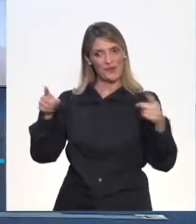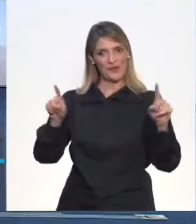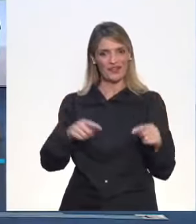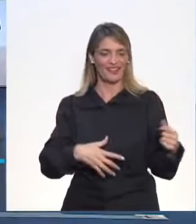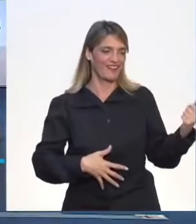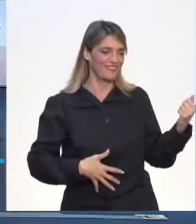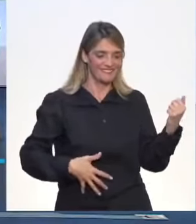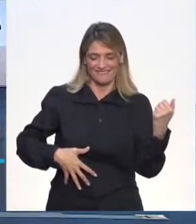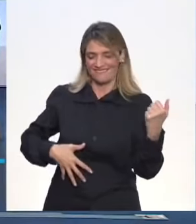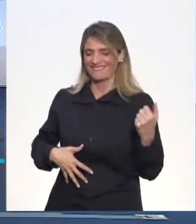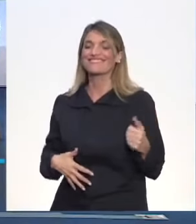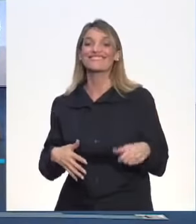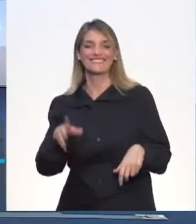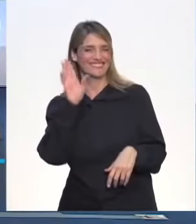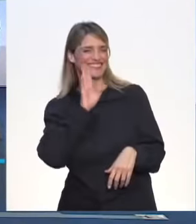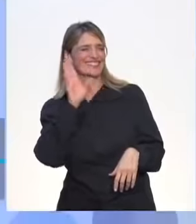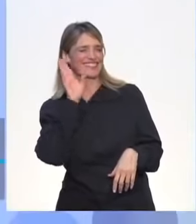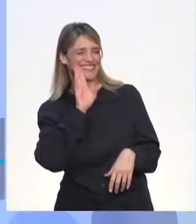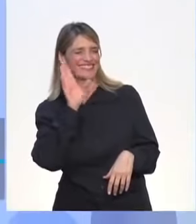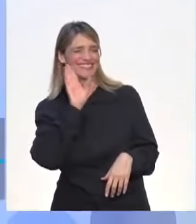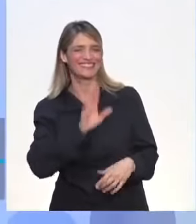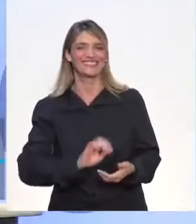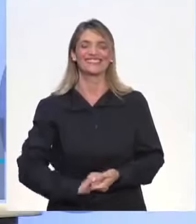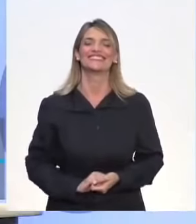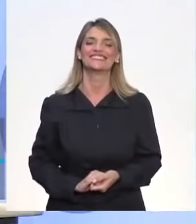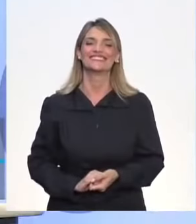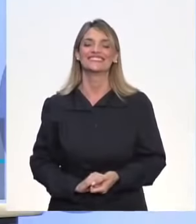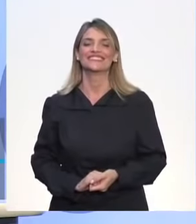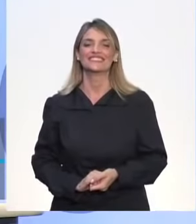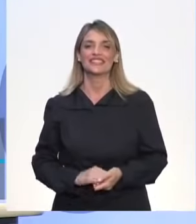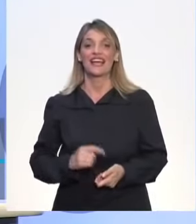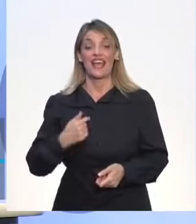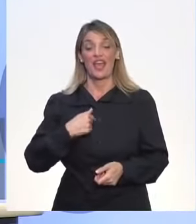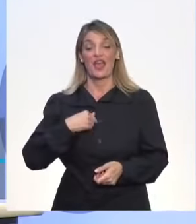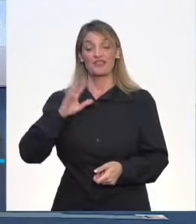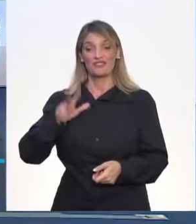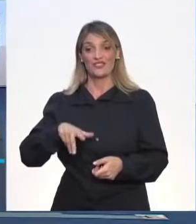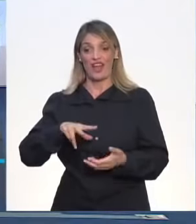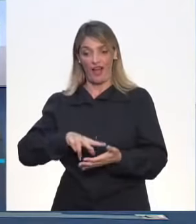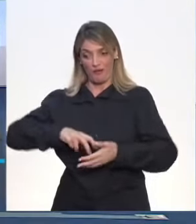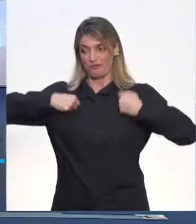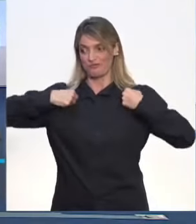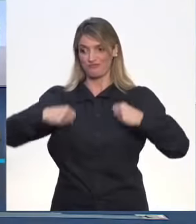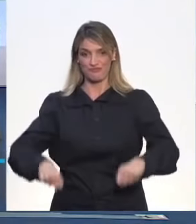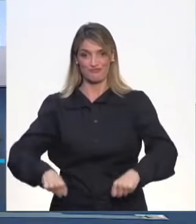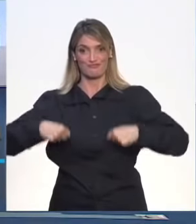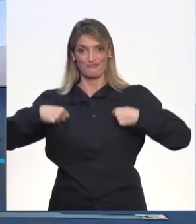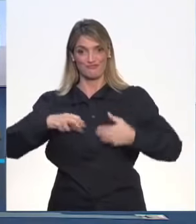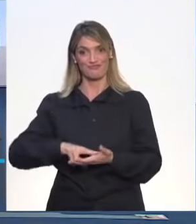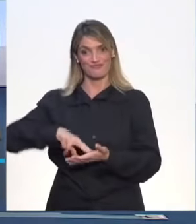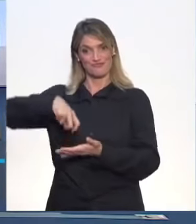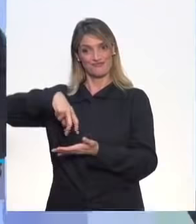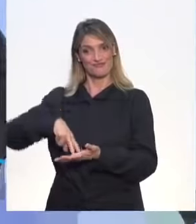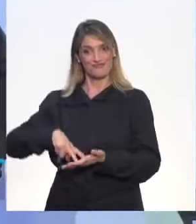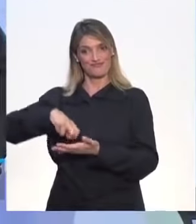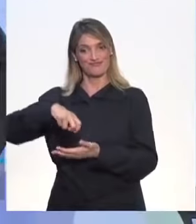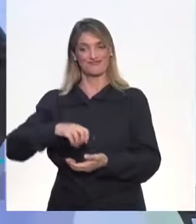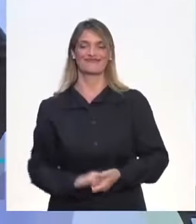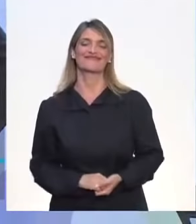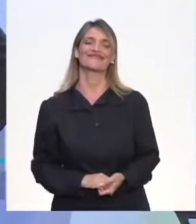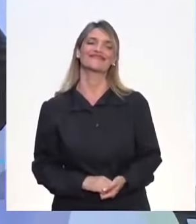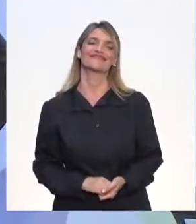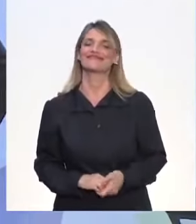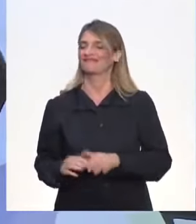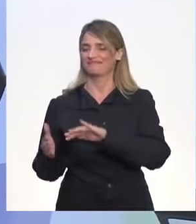Colocou todo mundo para dançar e olha só que bacana bom eu tava plantando bananeira ela tava aqui fazendo aquele do nosso tempo essa bagaça aí olha só